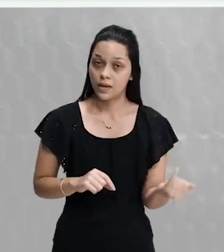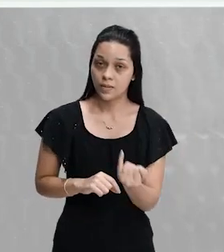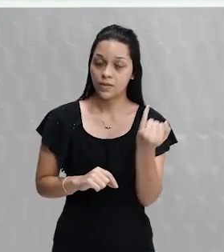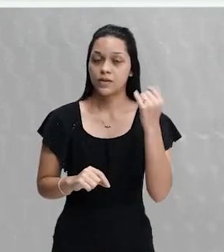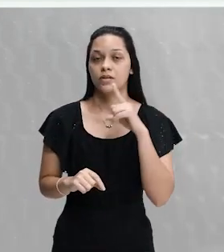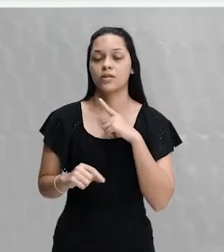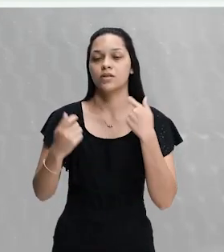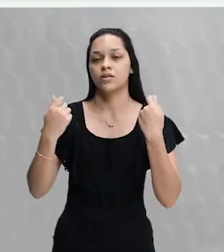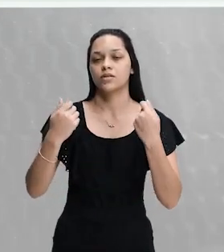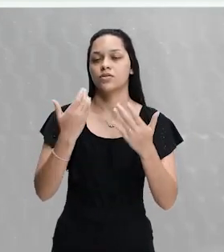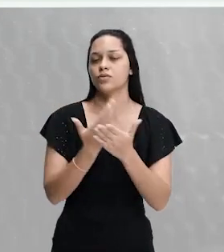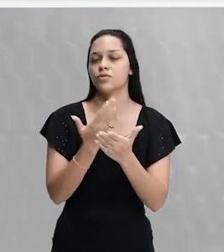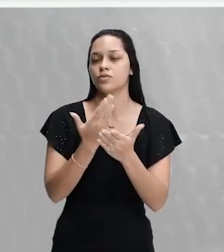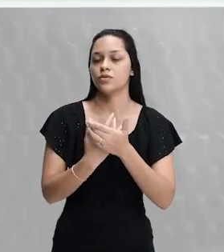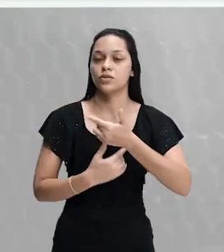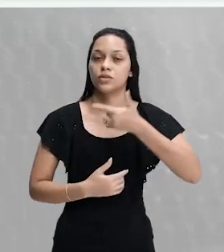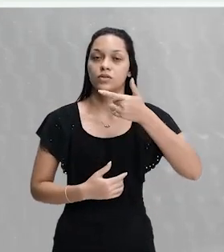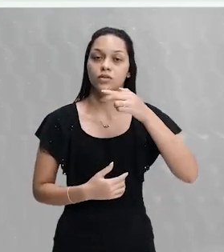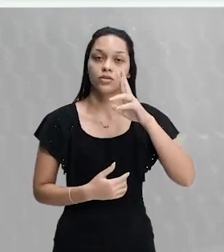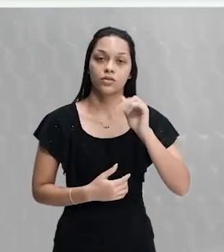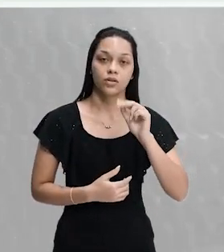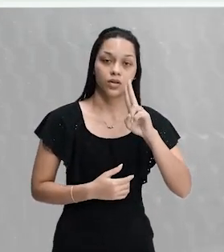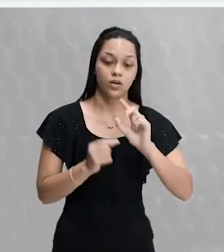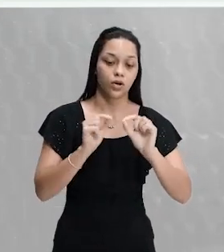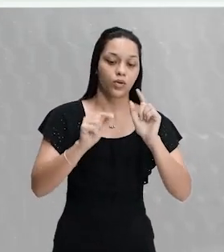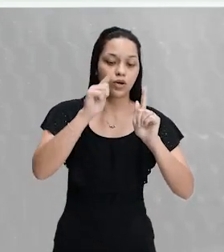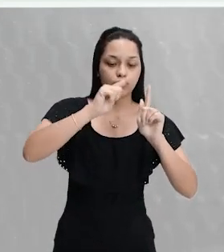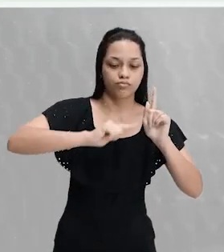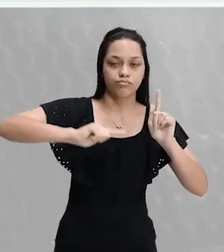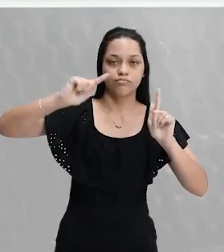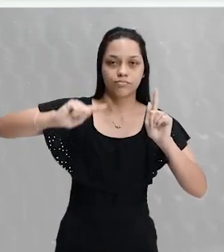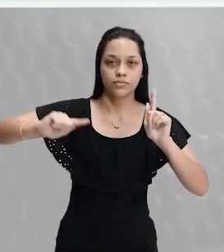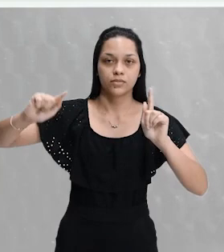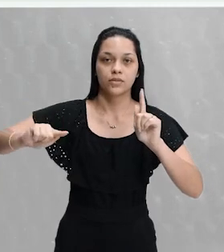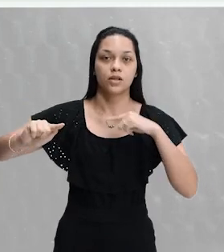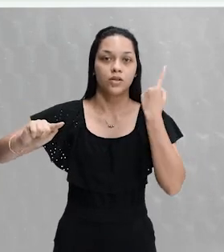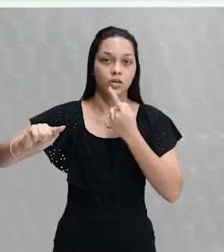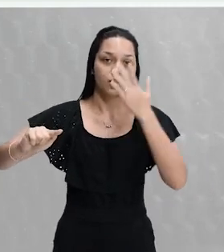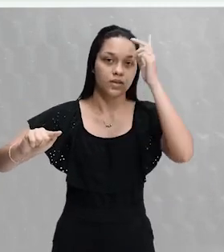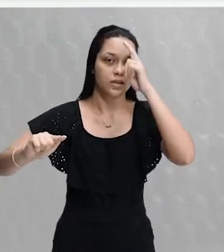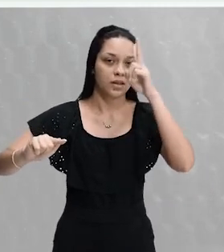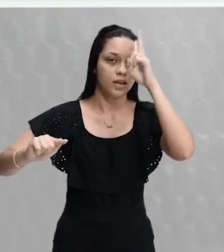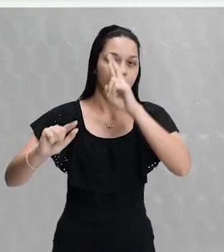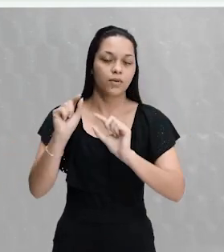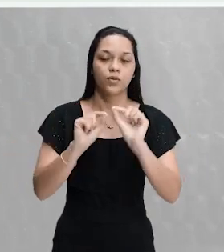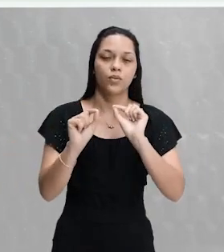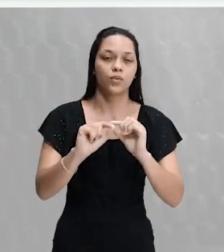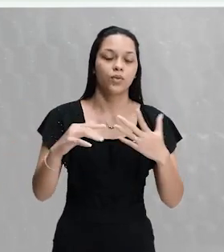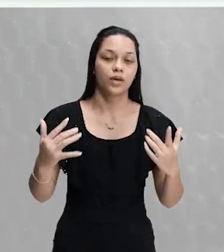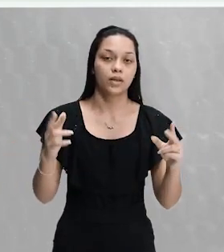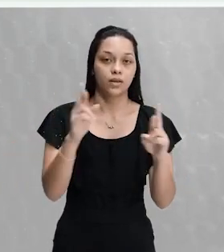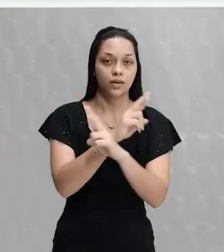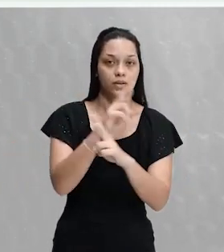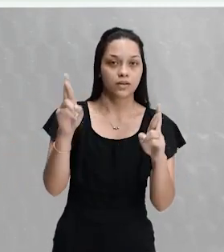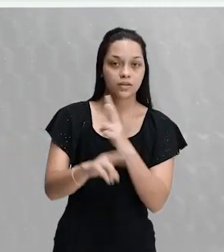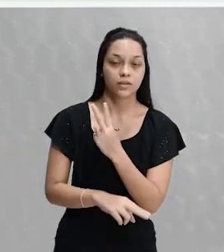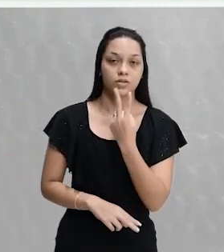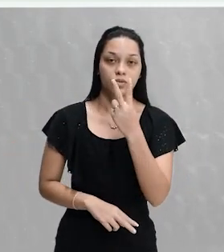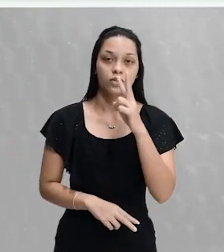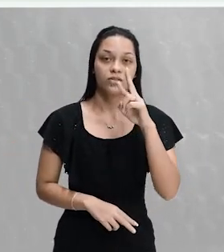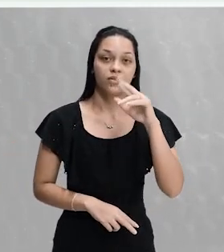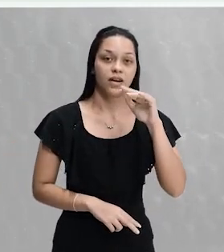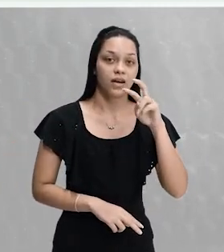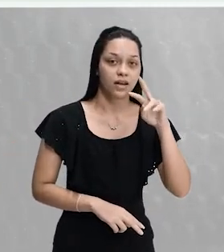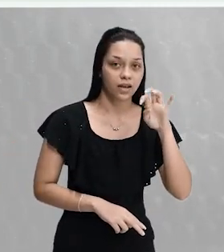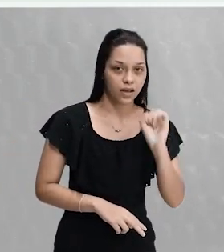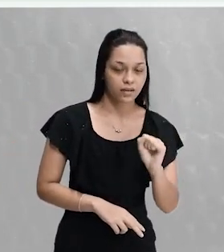se estuda quando se fala de função é o seu gráfico. Tá? A gente lembra que uma função é uma relação entre duas variáveis,